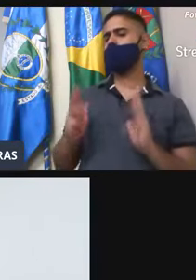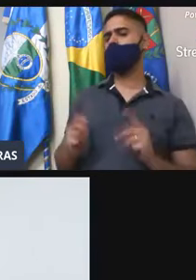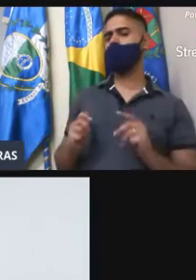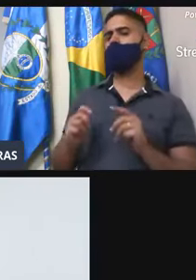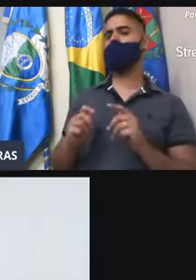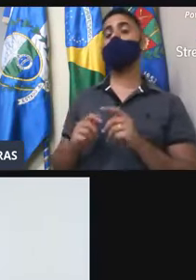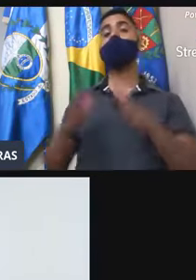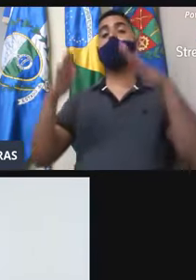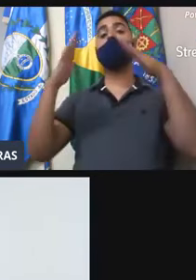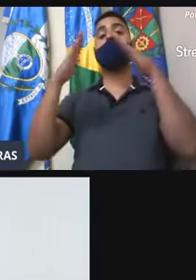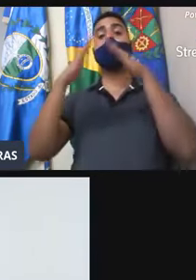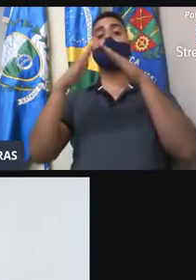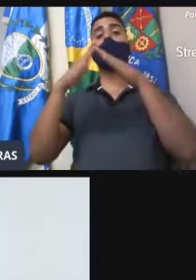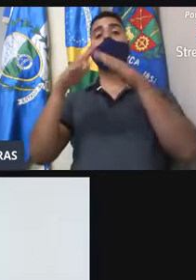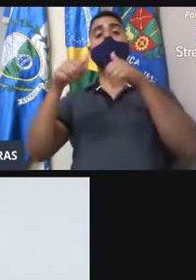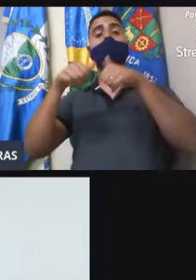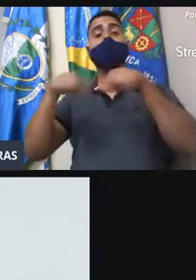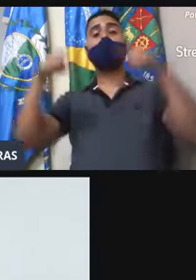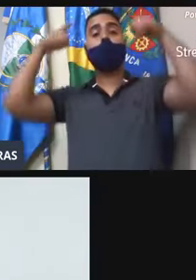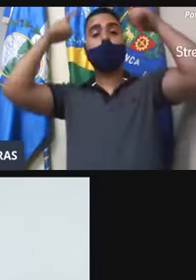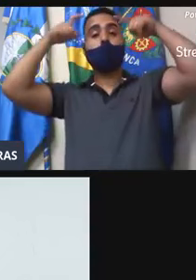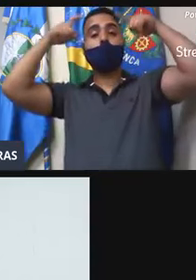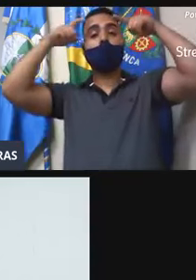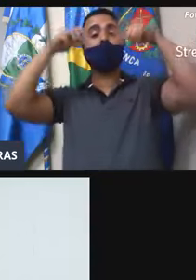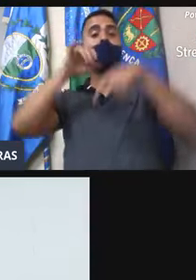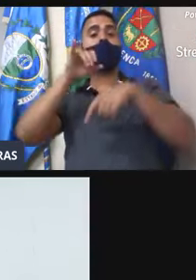no palácio onde residiu o Princesa Isabel.